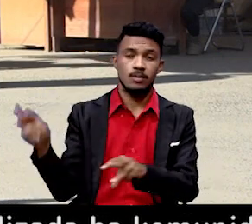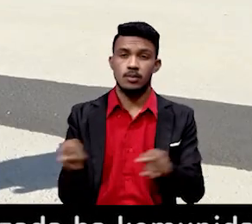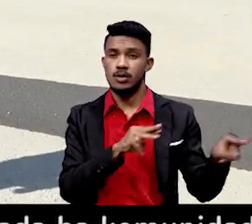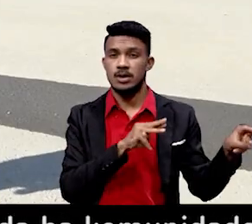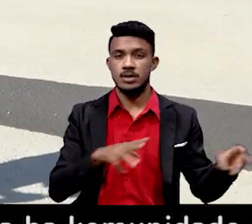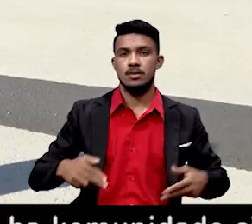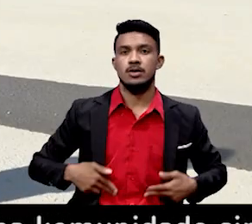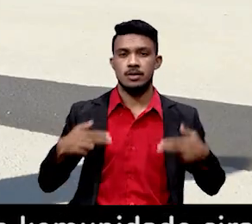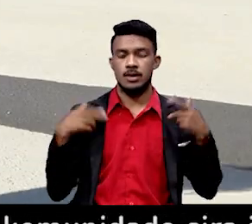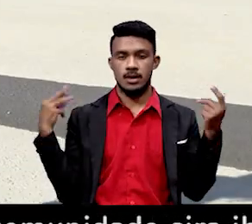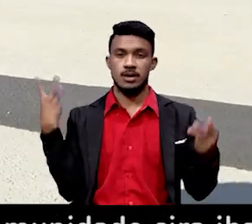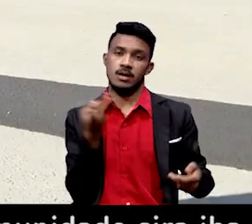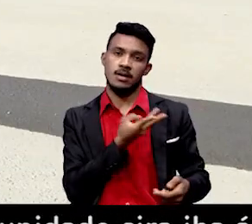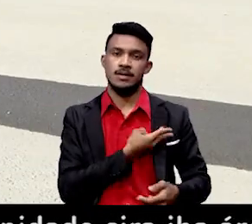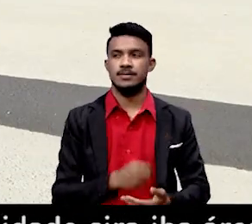ita.